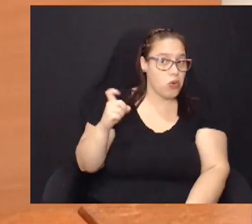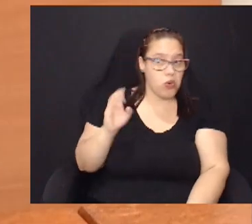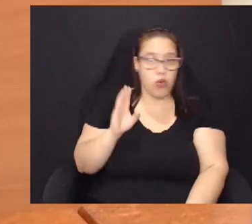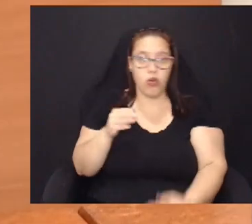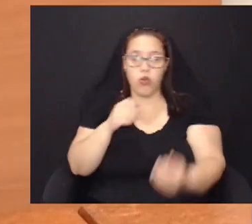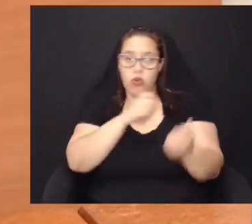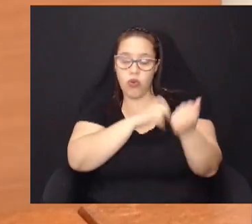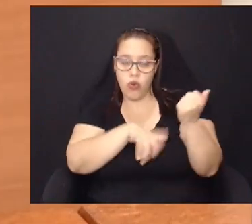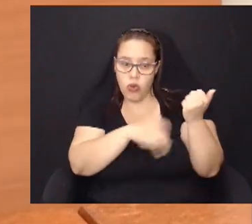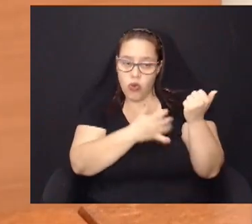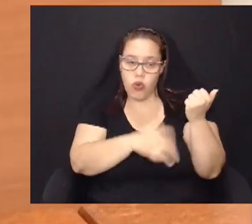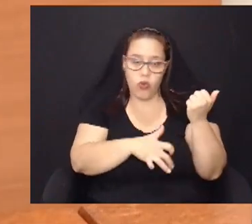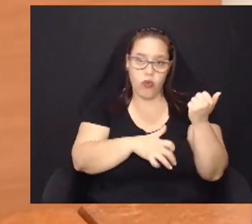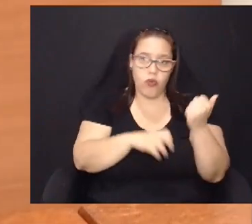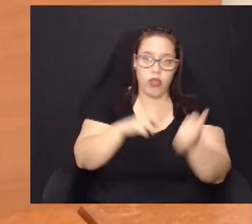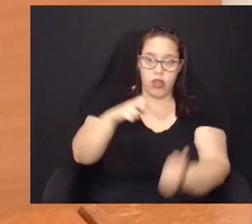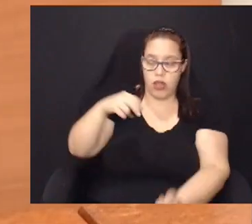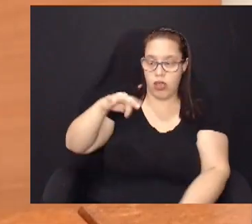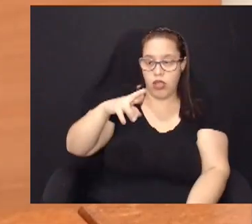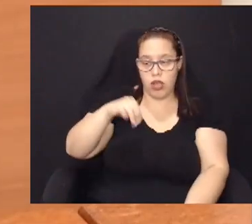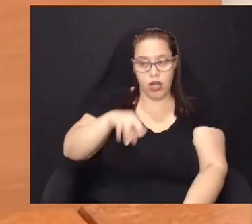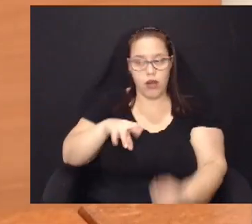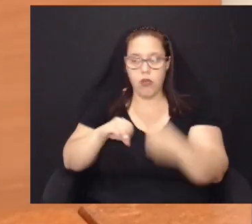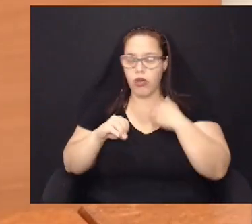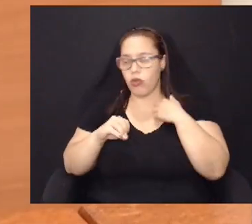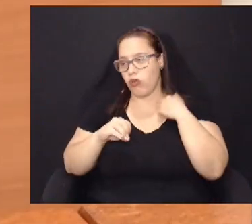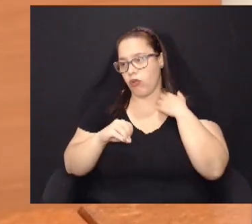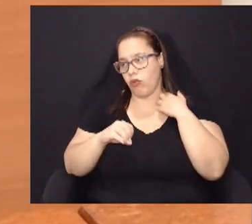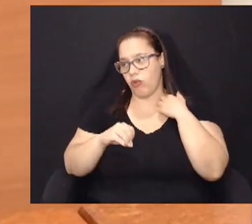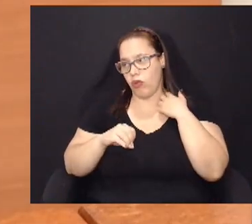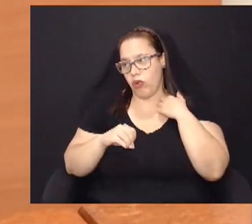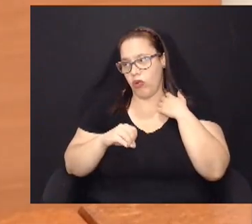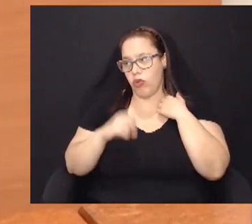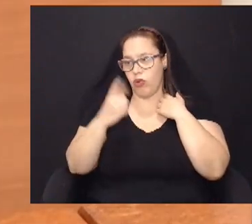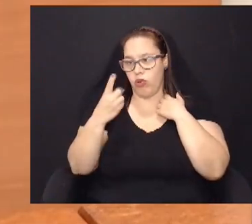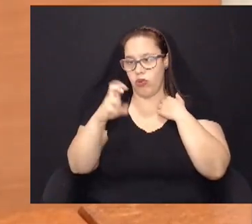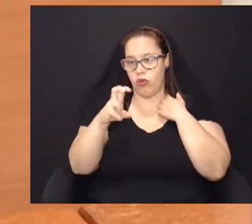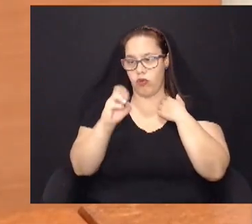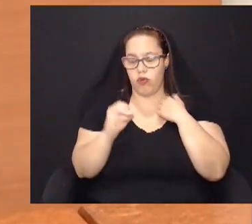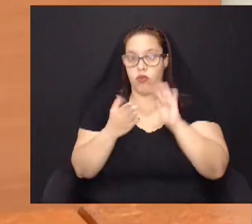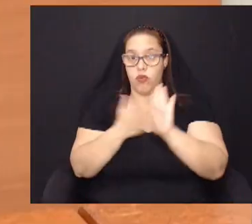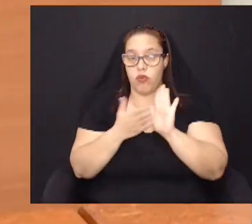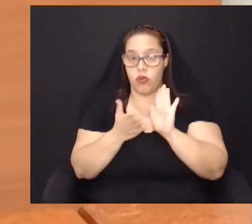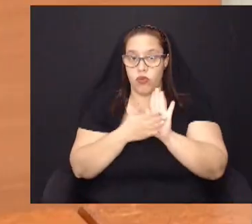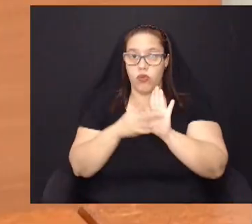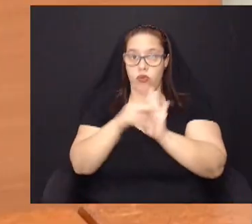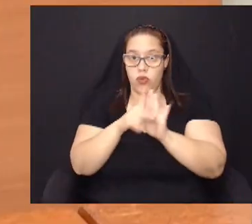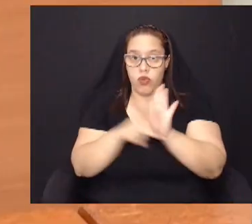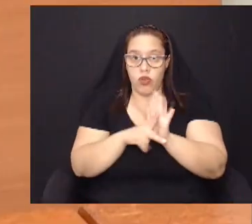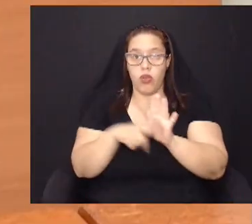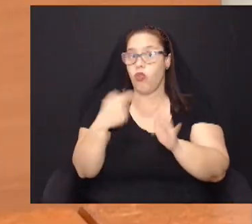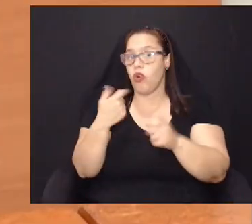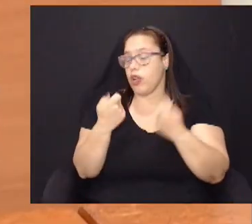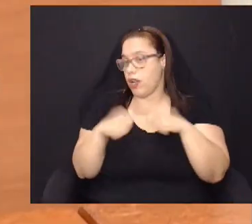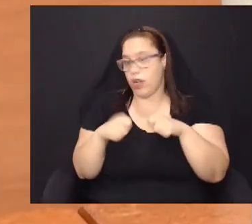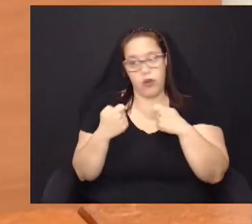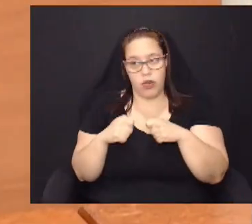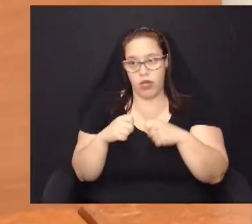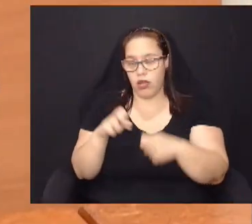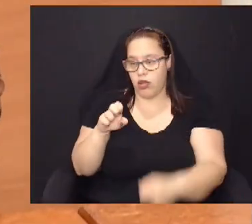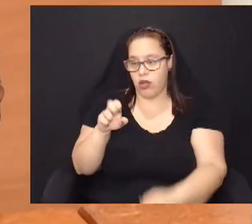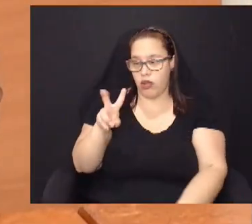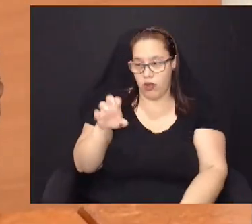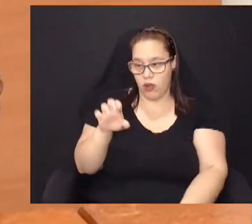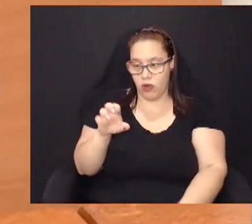violão, é o entretenimento. Aí, se até 150, na propositura desse projeto, você não precisa para o Wave. Você só vai entregar